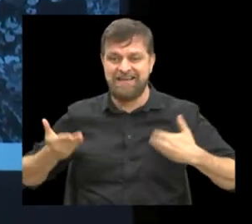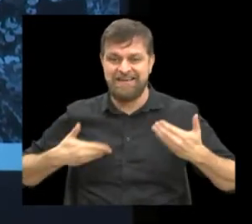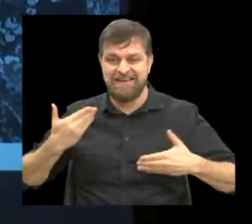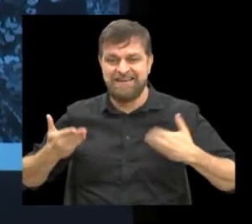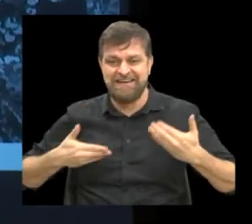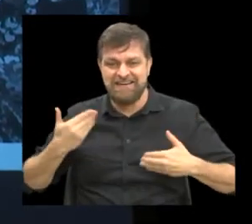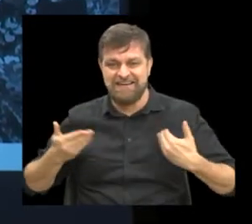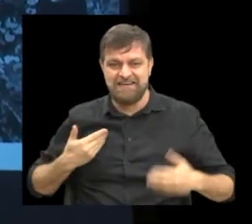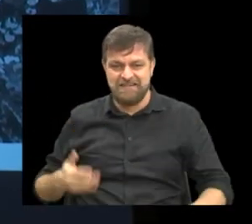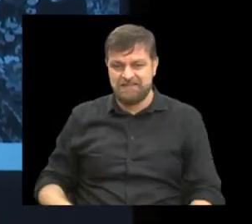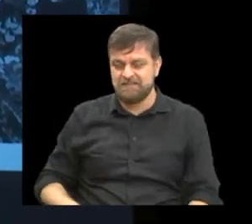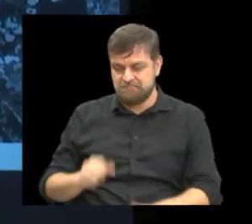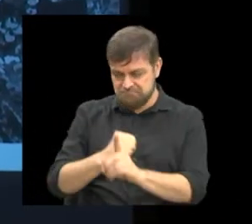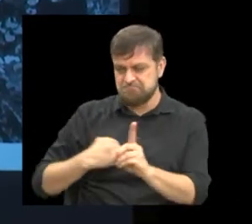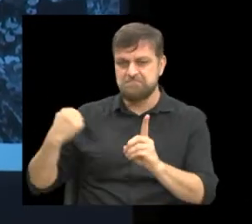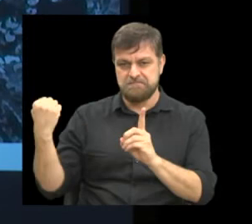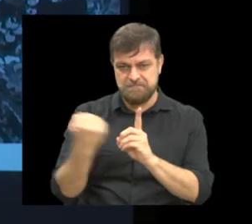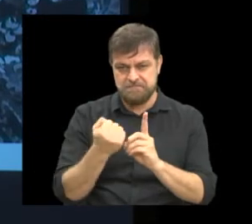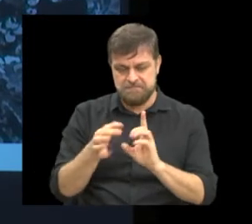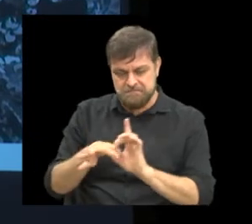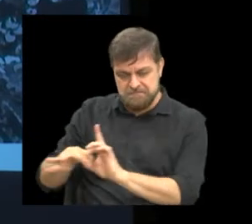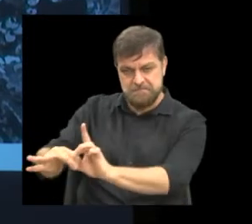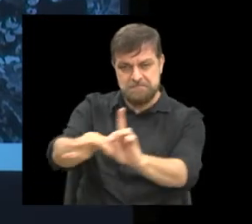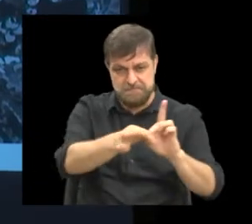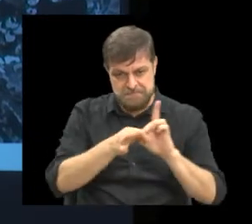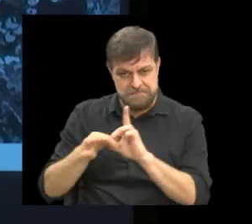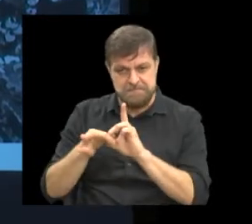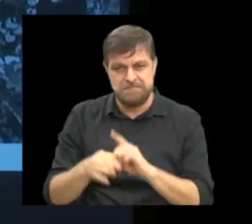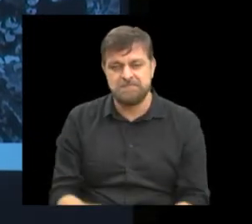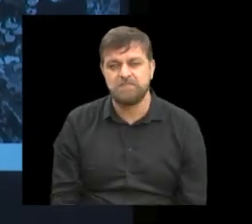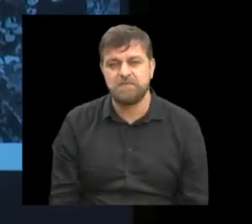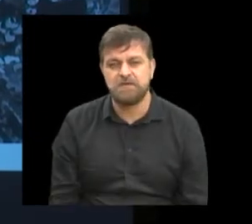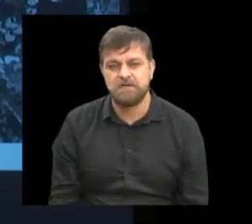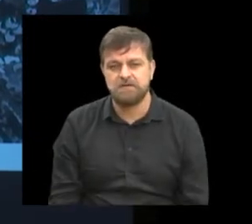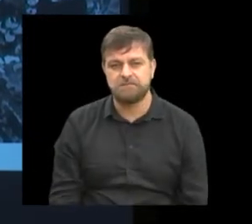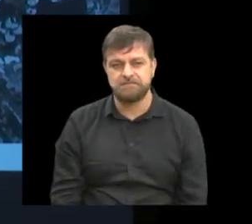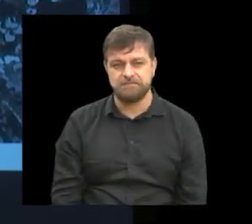muito... Socialização, né? Socialização, é verdade, bem lembrado, isso mesmo.